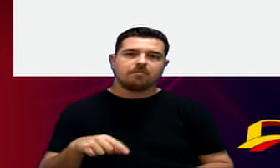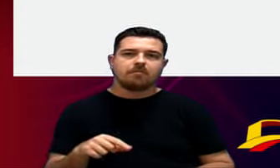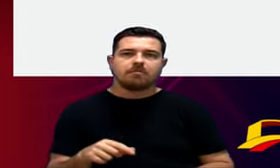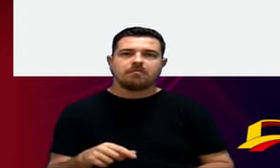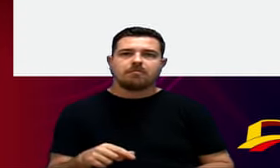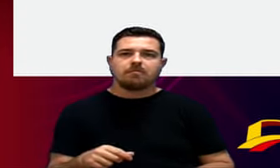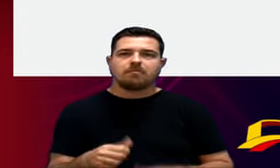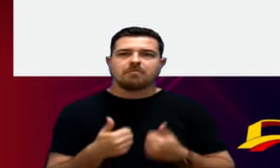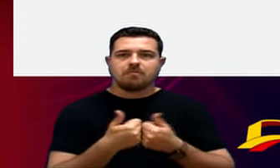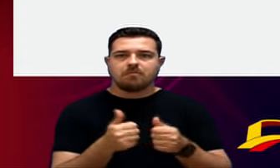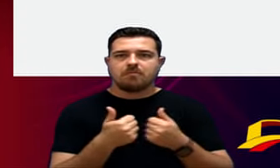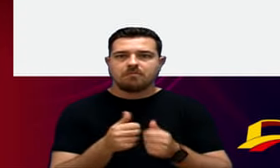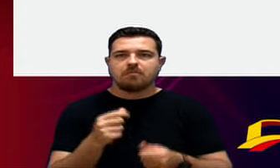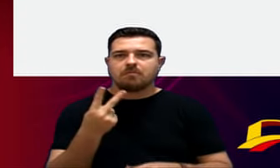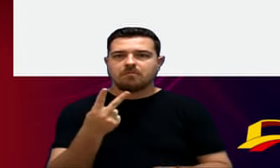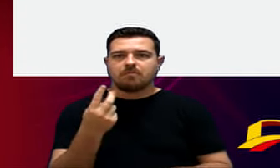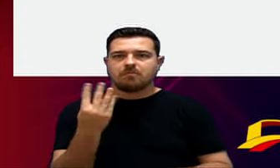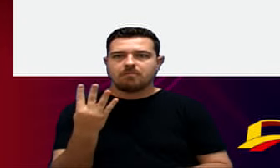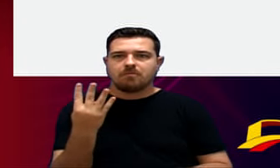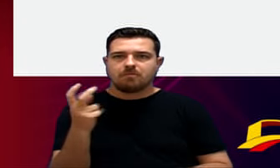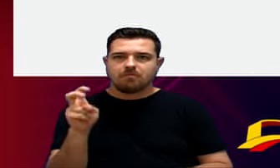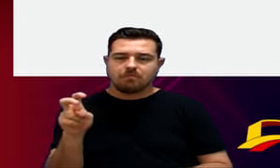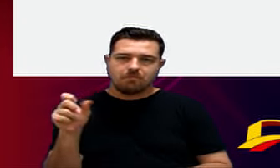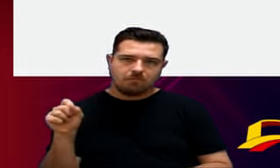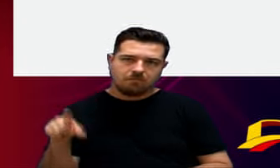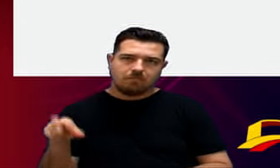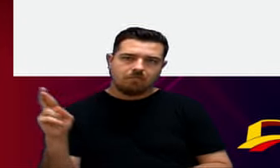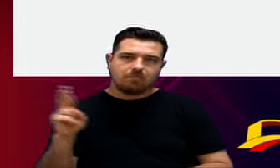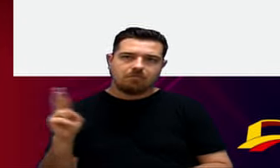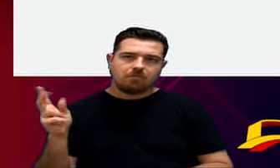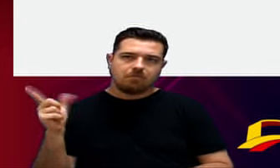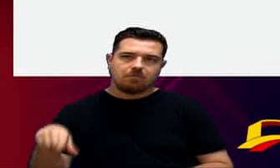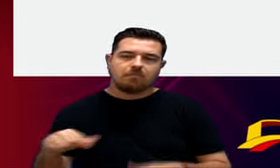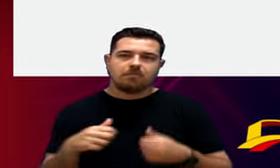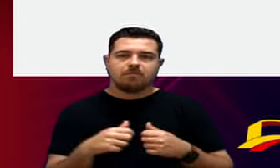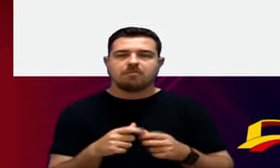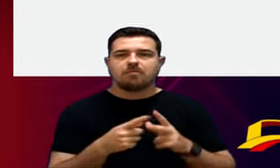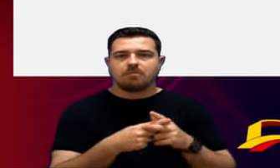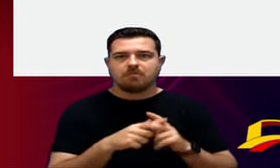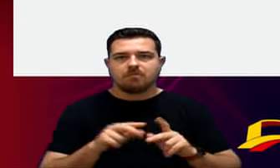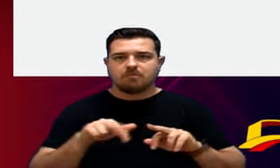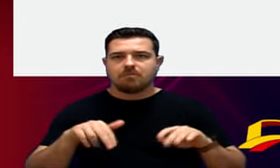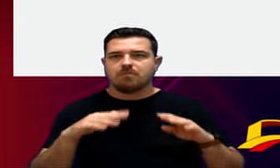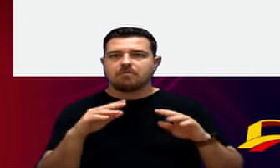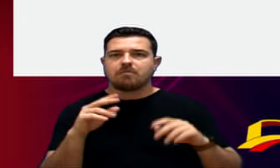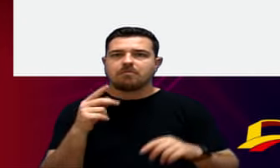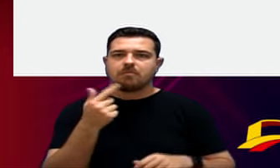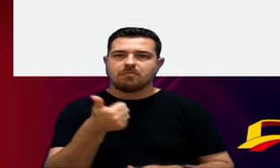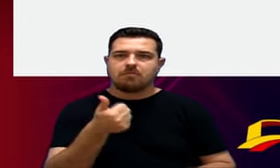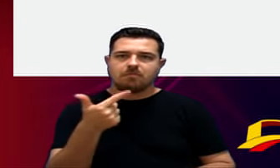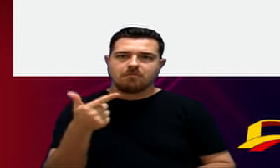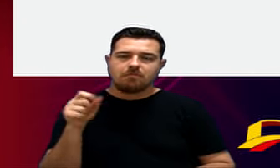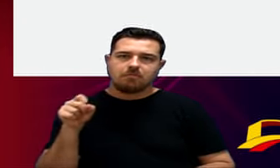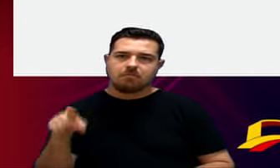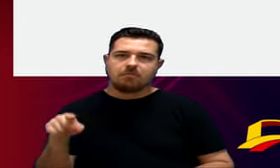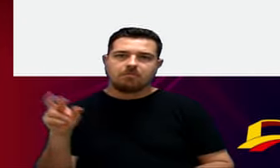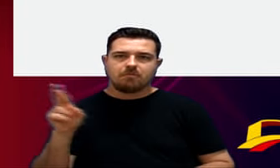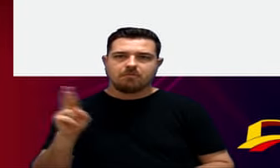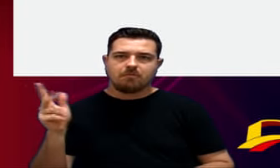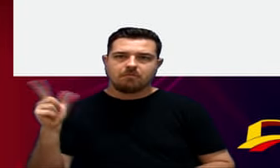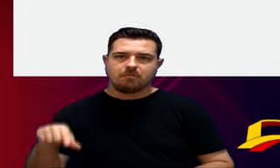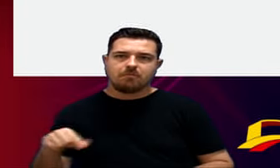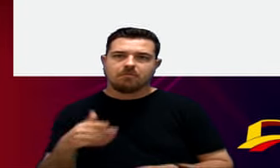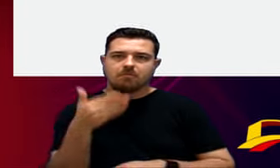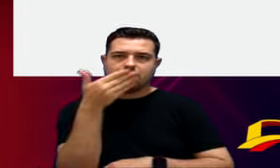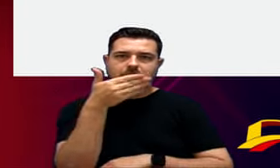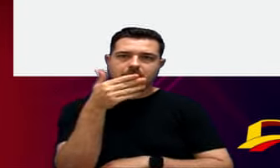vale transporte R 25.520 manutenção das instalaçõ R 12.000 hospedagem é